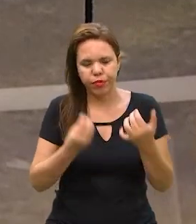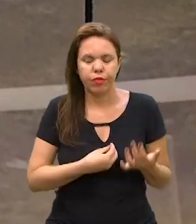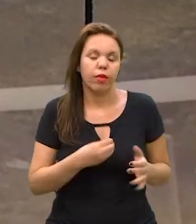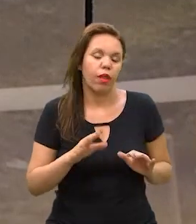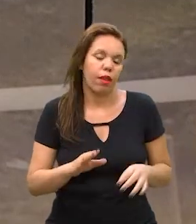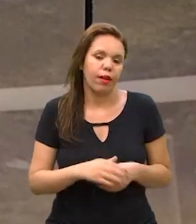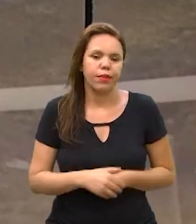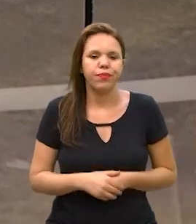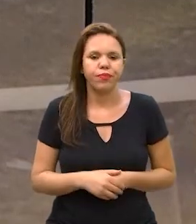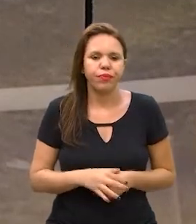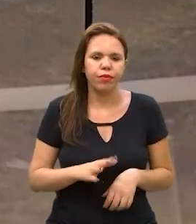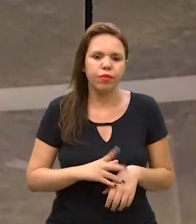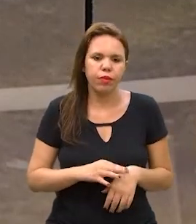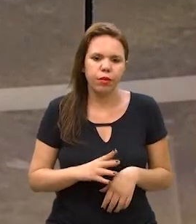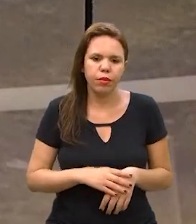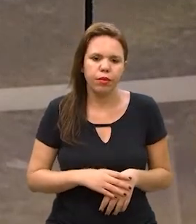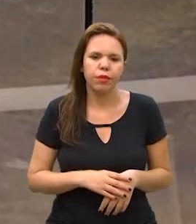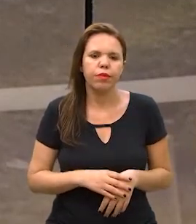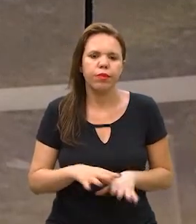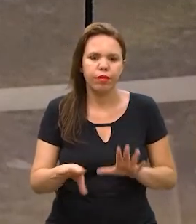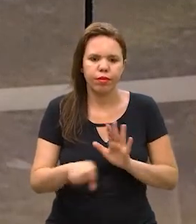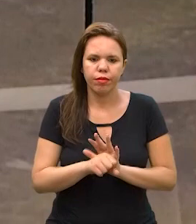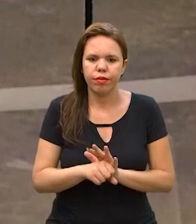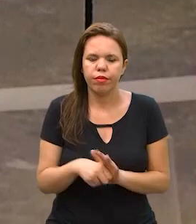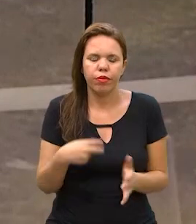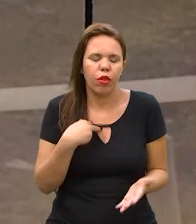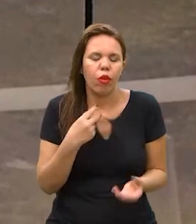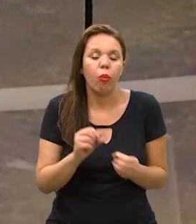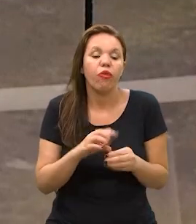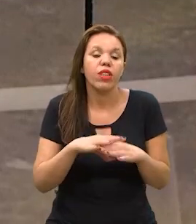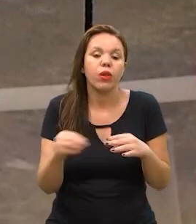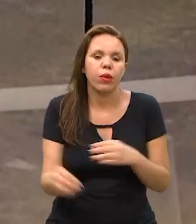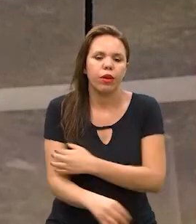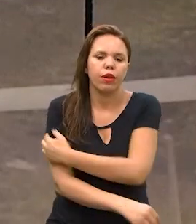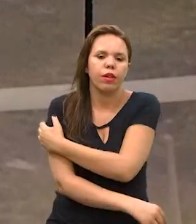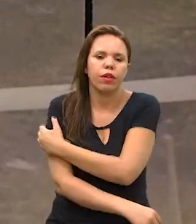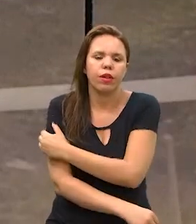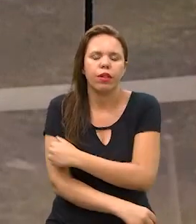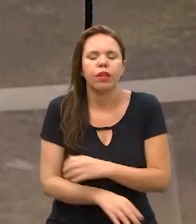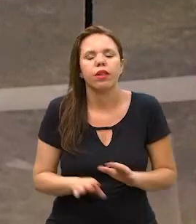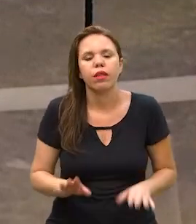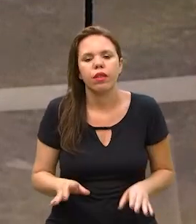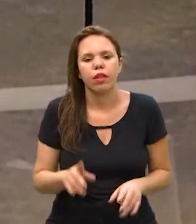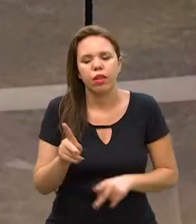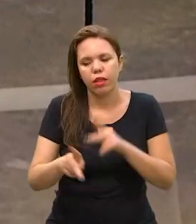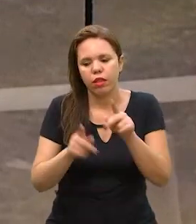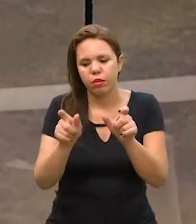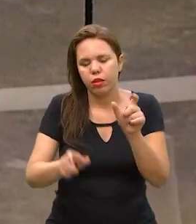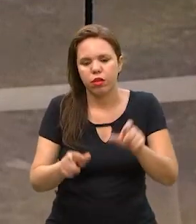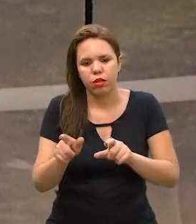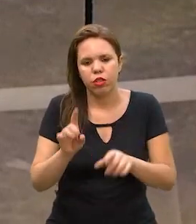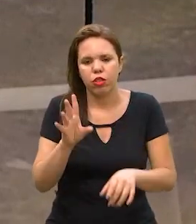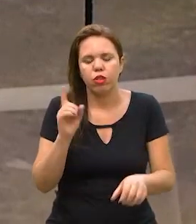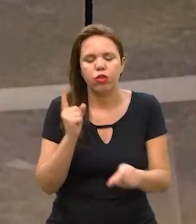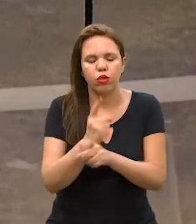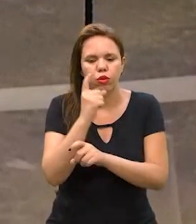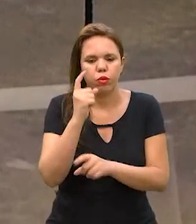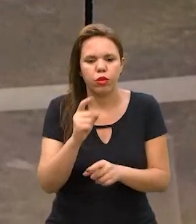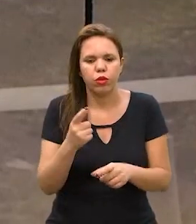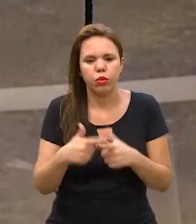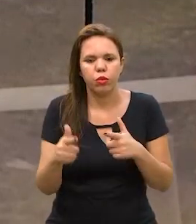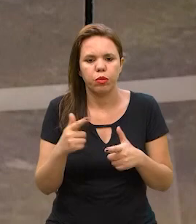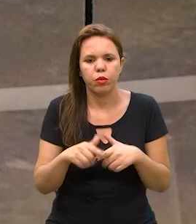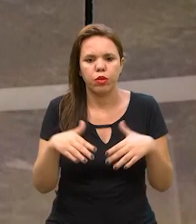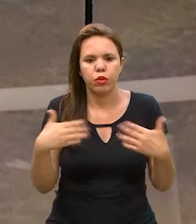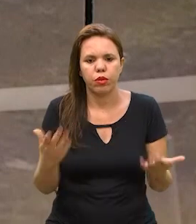porém, aquela doença está instalada e não tem mais como retornar. essas pessoas só descobriram o